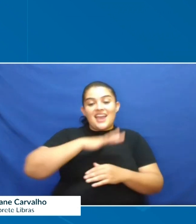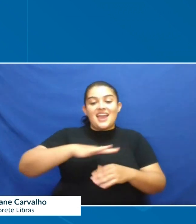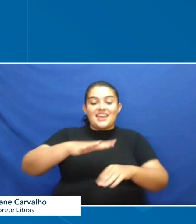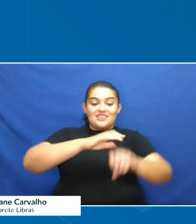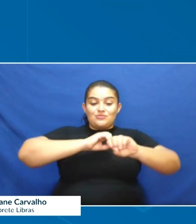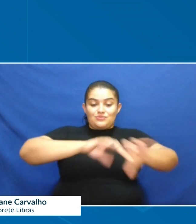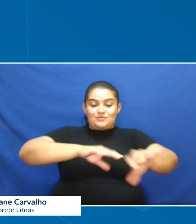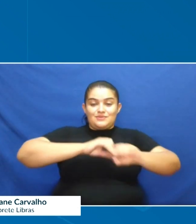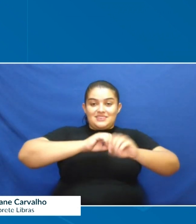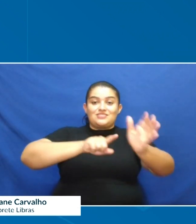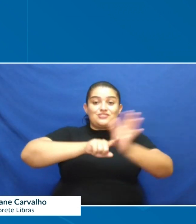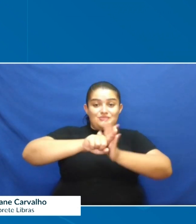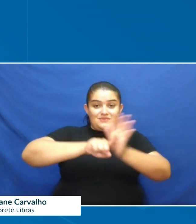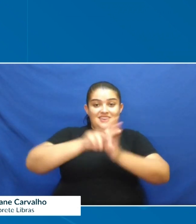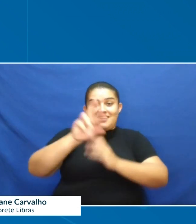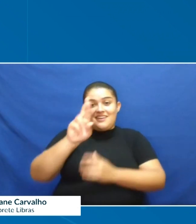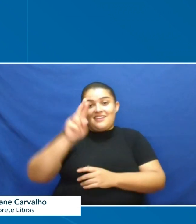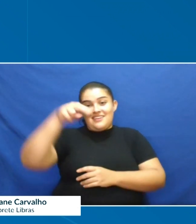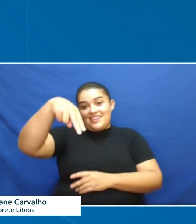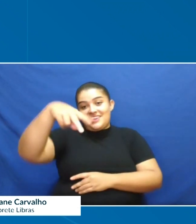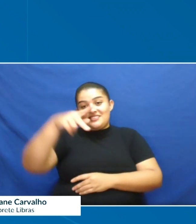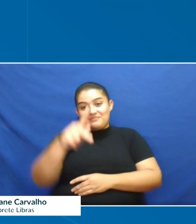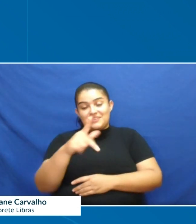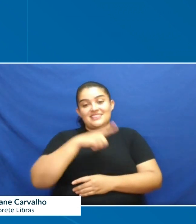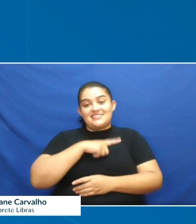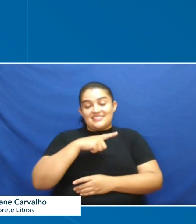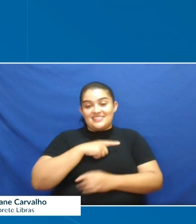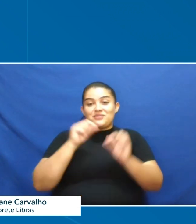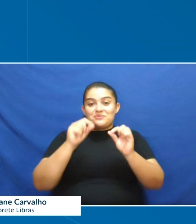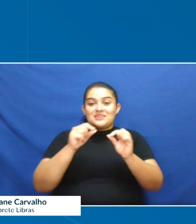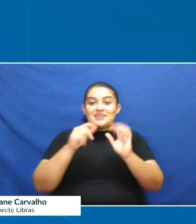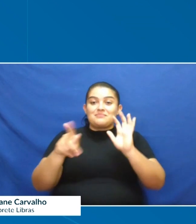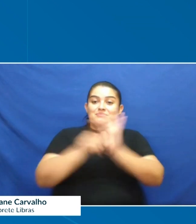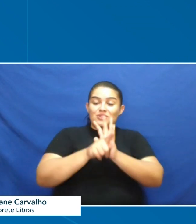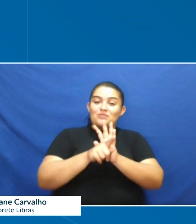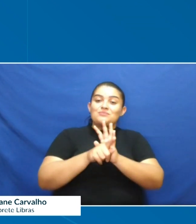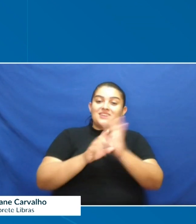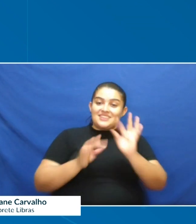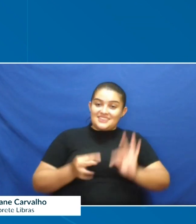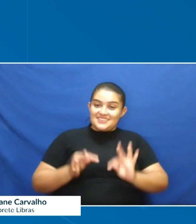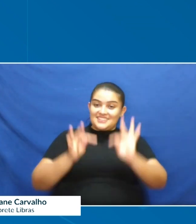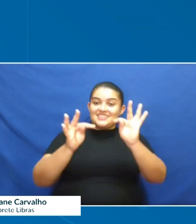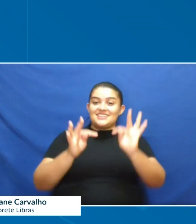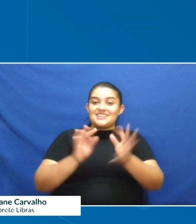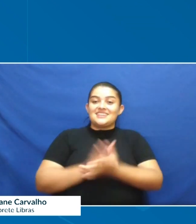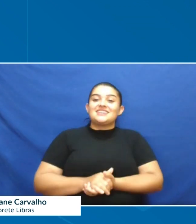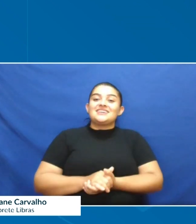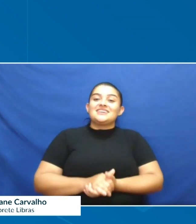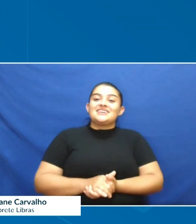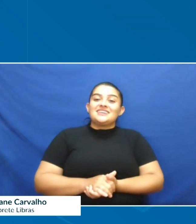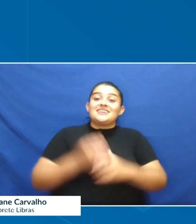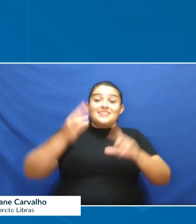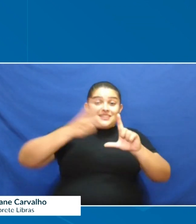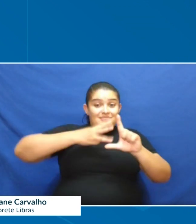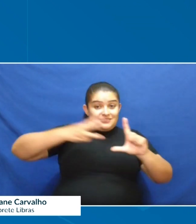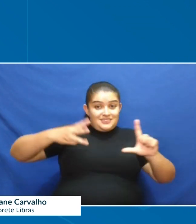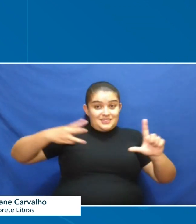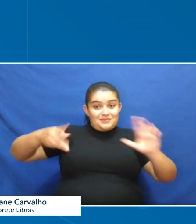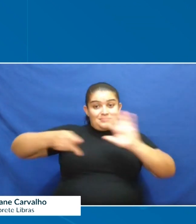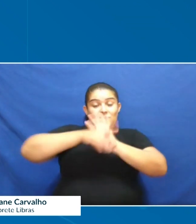a RNP. Então, a RNP tem essa plataforma Fibre, e essa é uma chamada plataforma baseada em